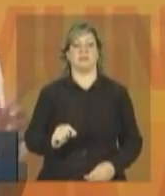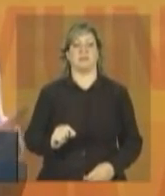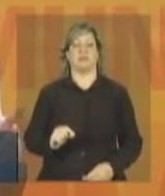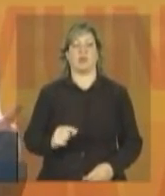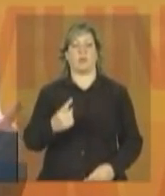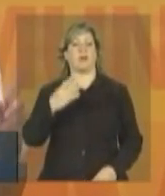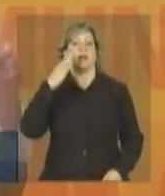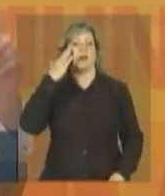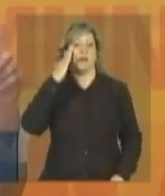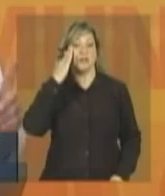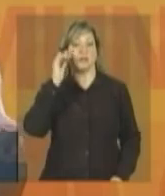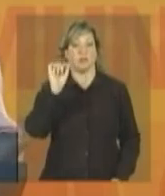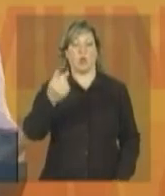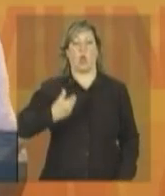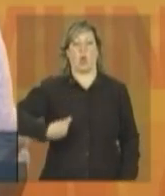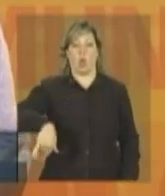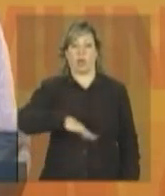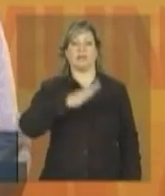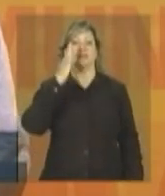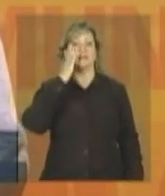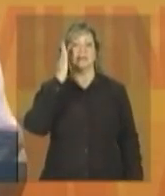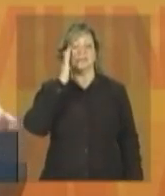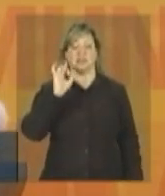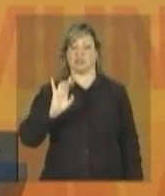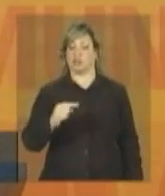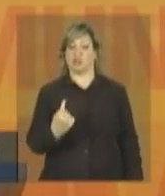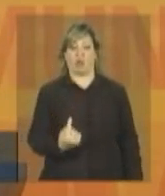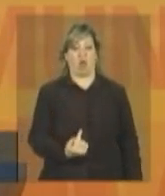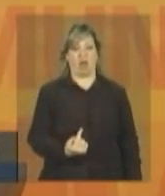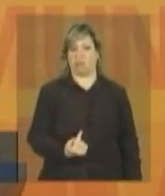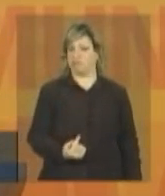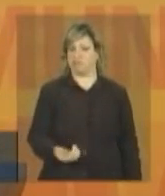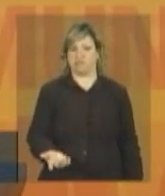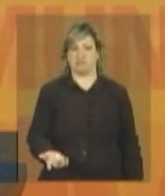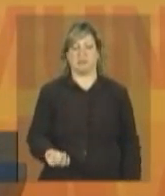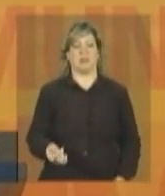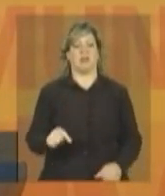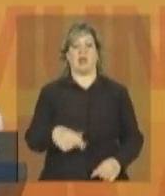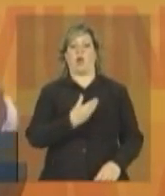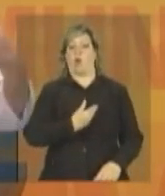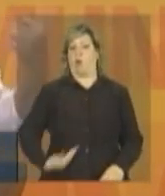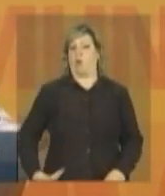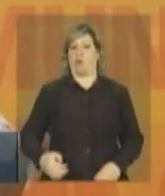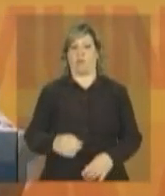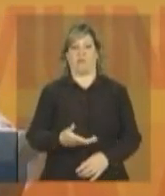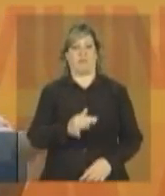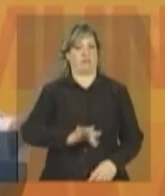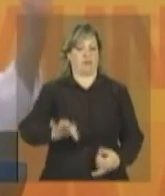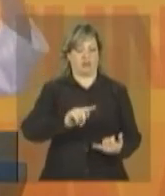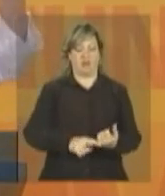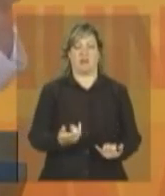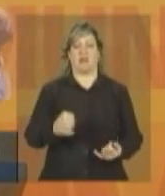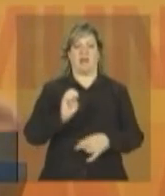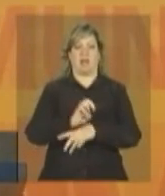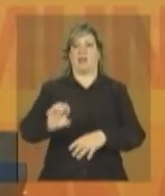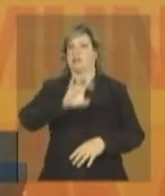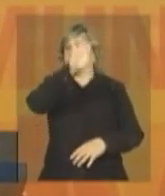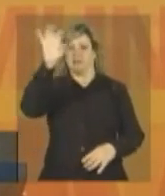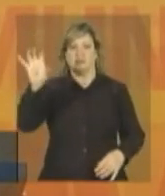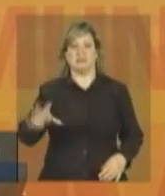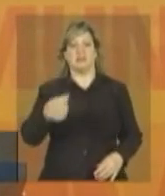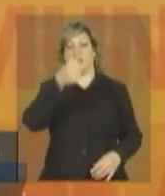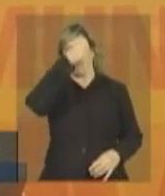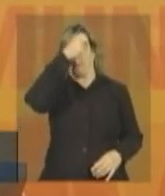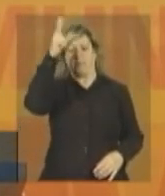e uma consciência de que nós sabemos que sozinhos, nem a União, nem os estados, nem os municípios, nem